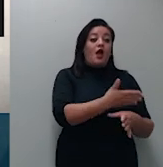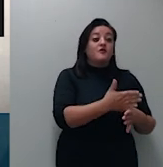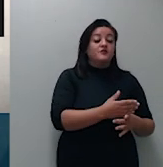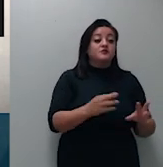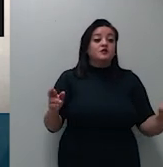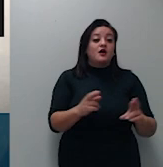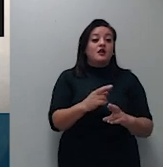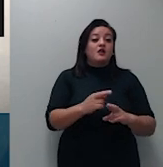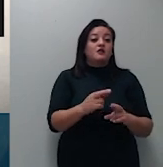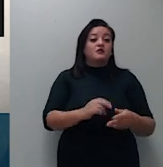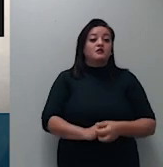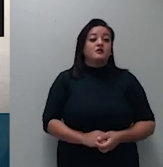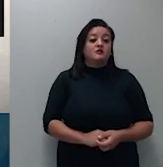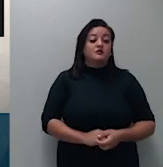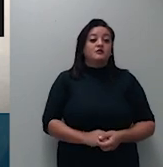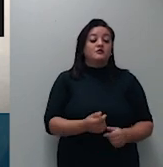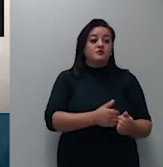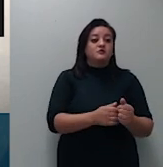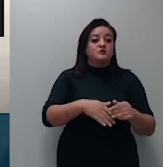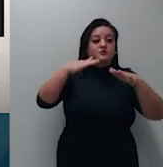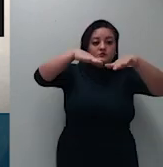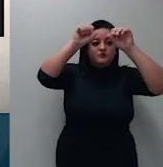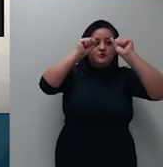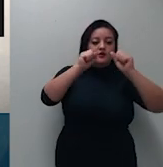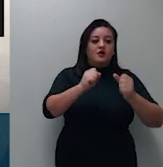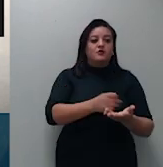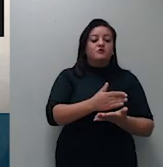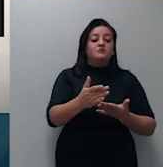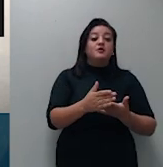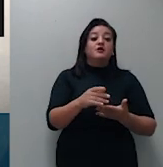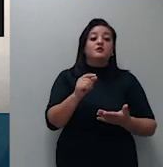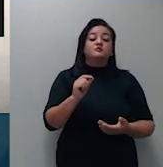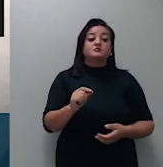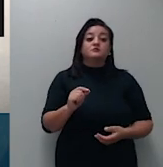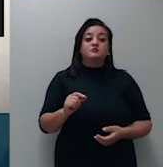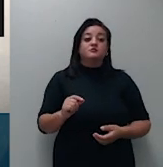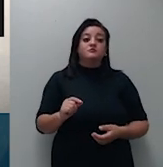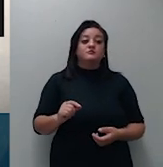afastei alegação de omissão no tribunal de origem